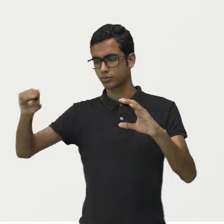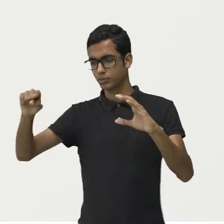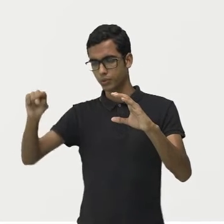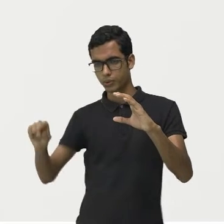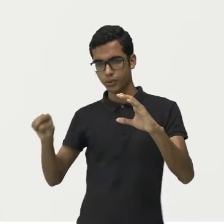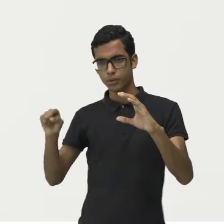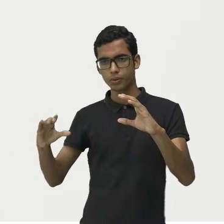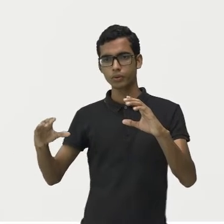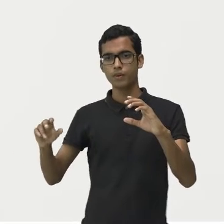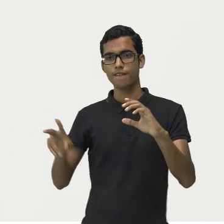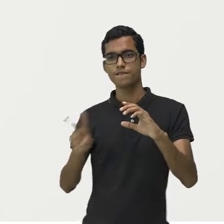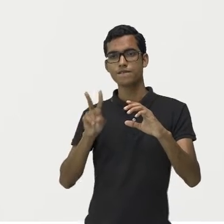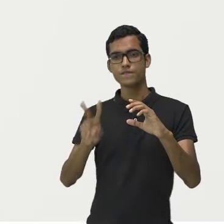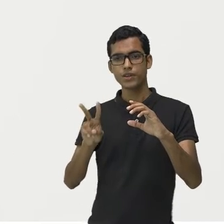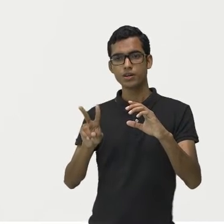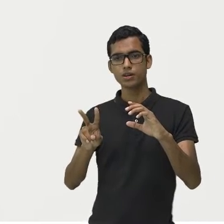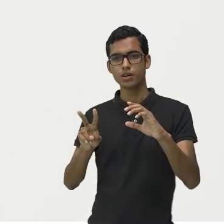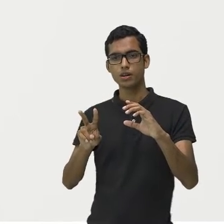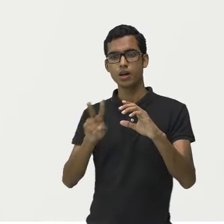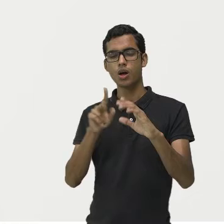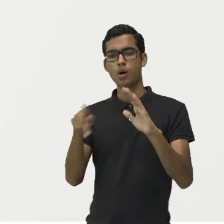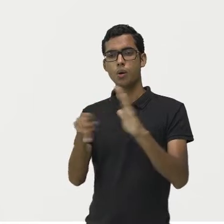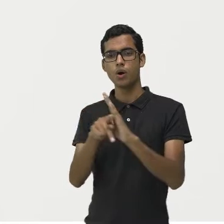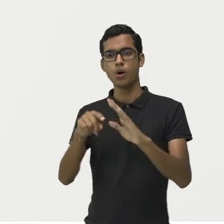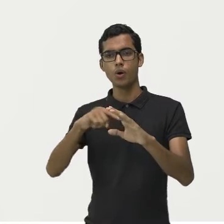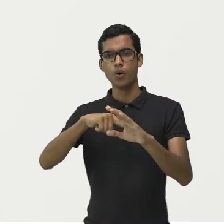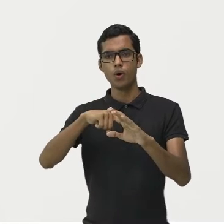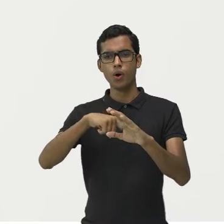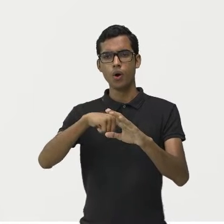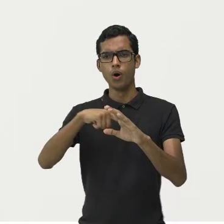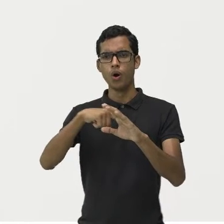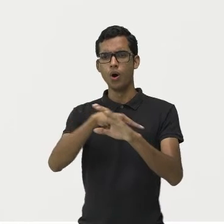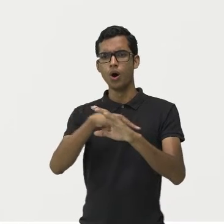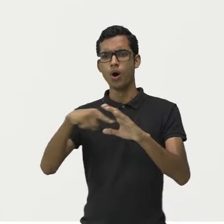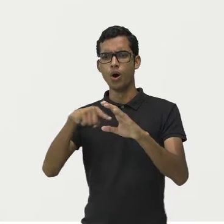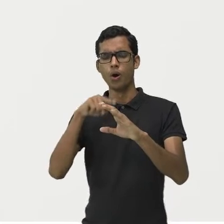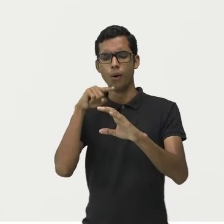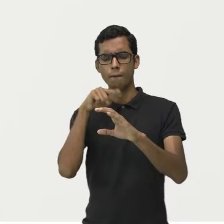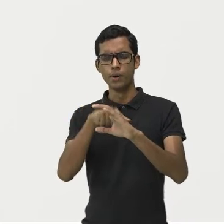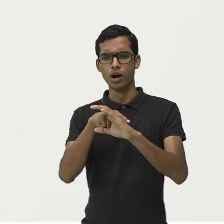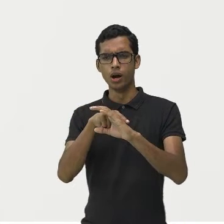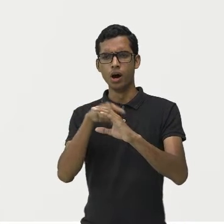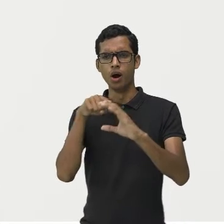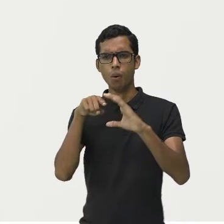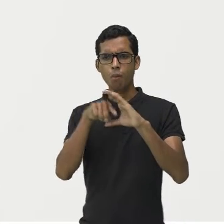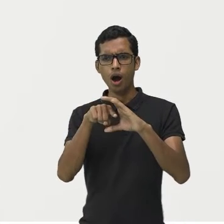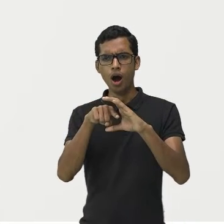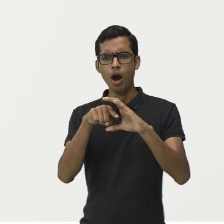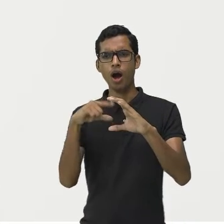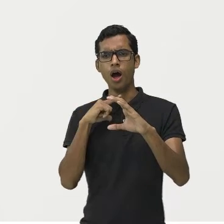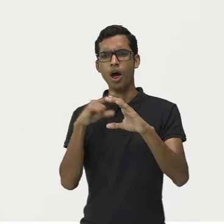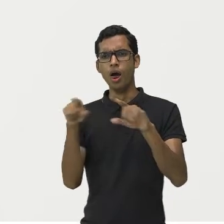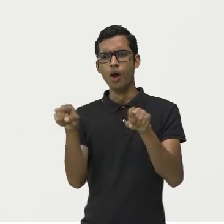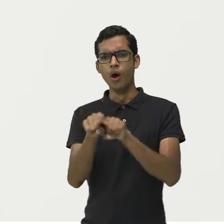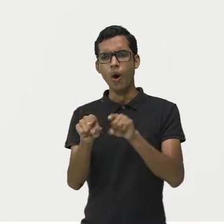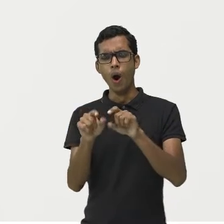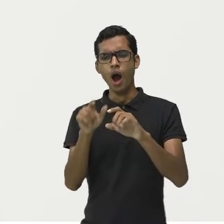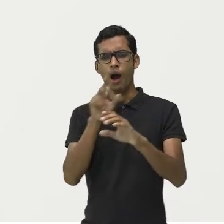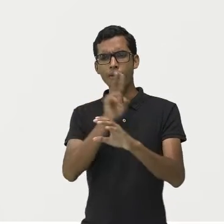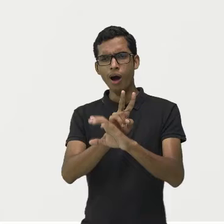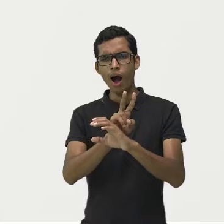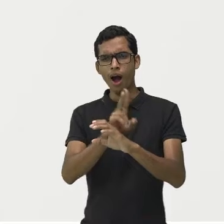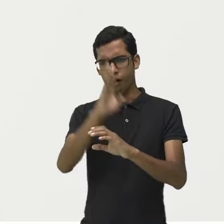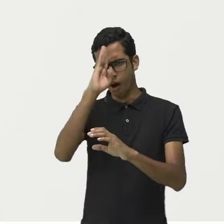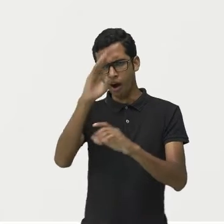vértice da calota. Esse vértice, na verdade, pessoal, ele é o ponto de interseção entre o eixo